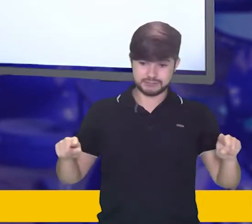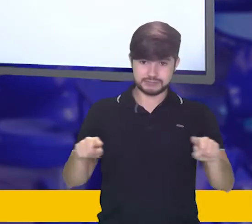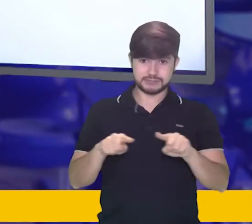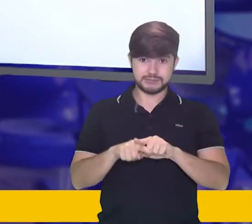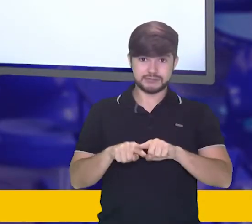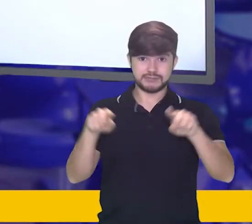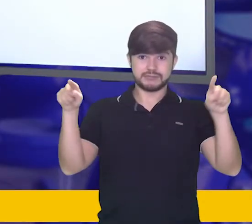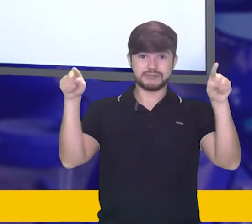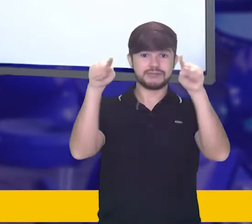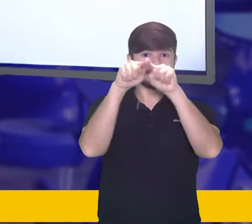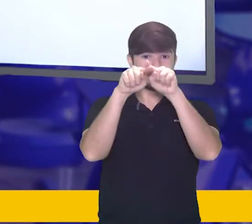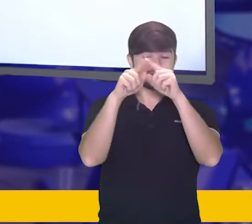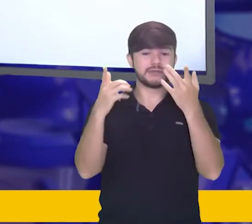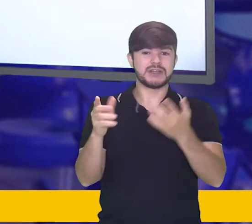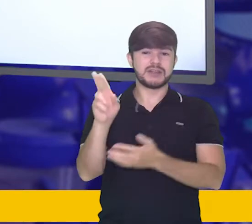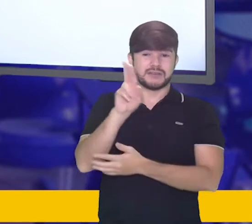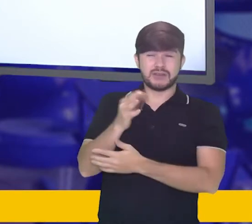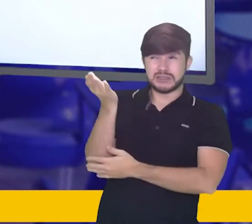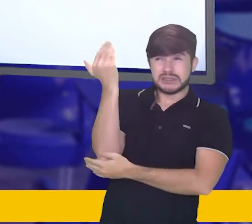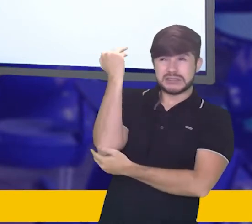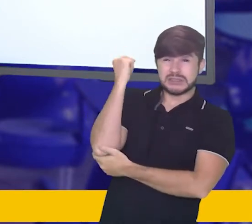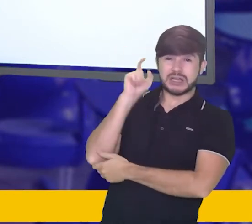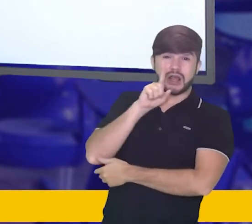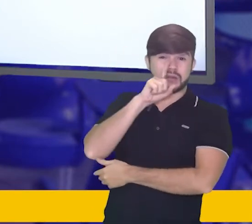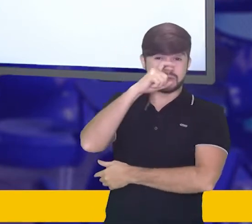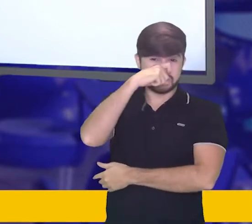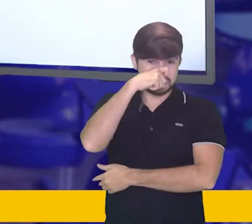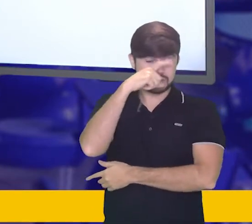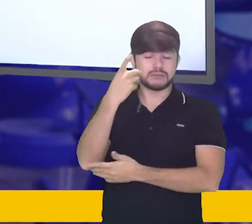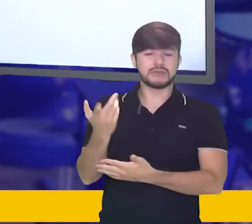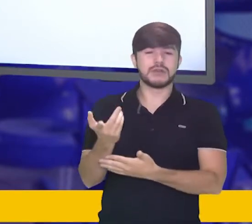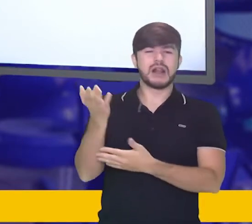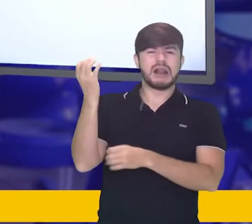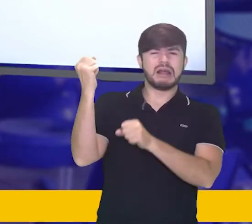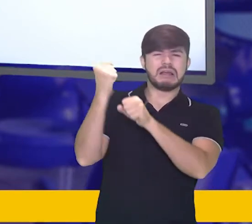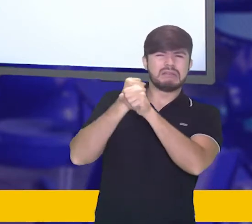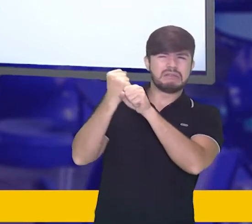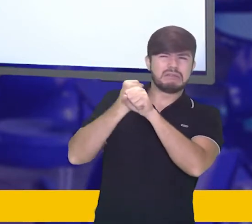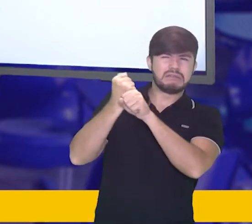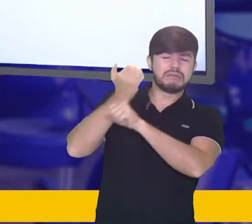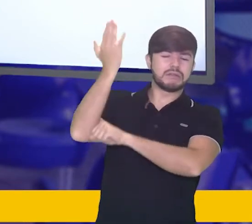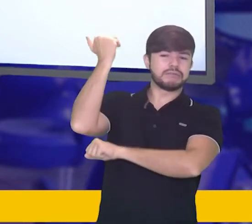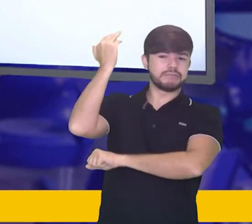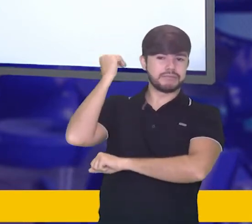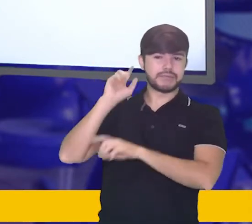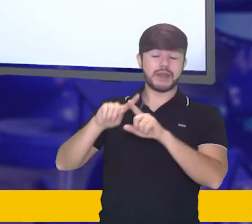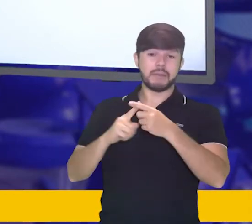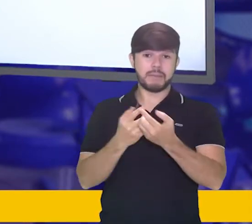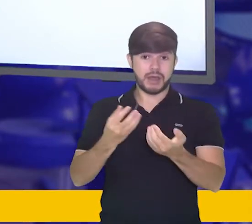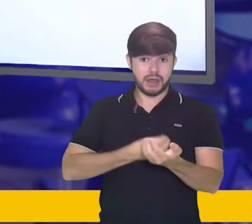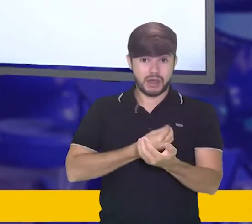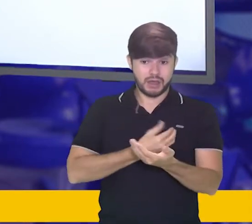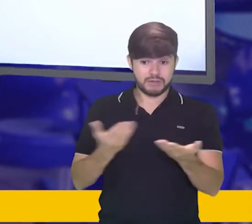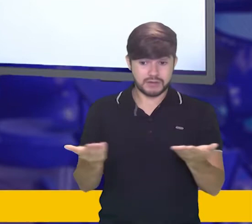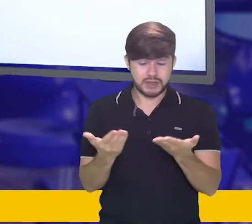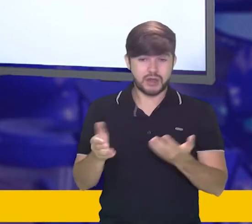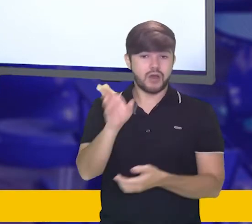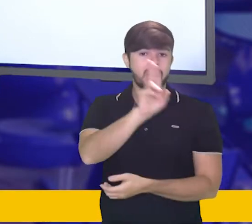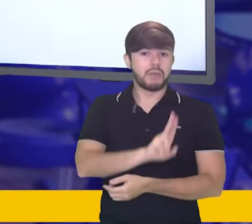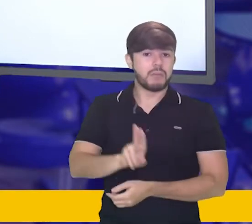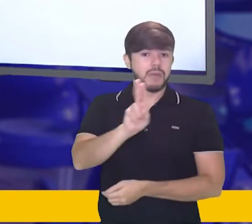wiccas, conhecidas como religiões de bruxas, mas aí no caso isso foi pré-estabelecido na Idade Média,